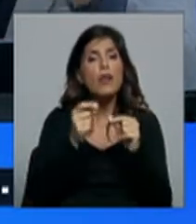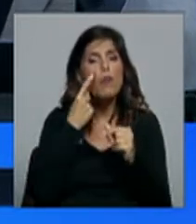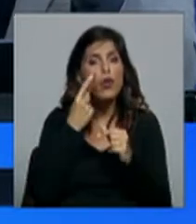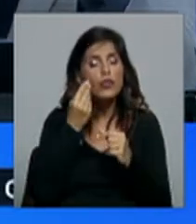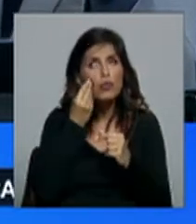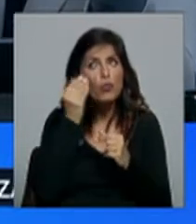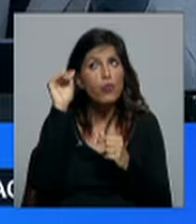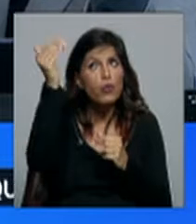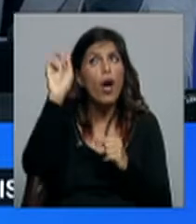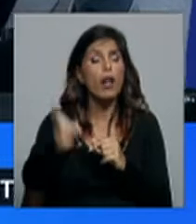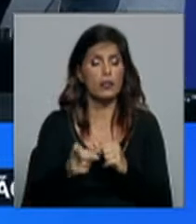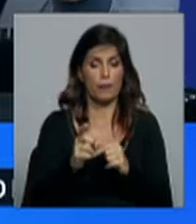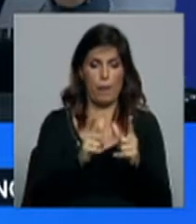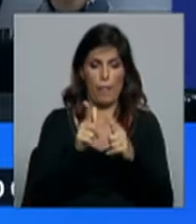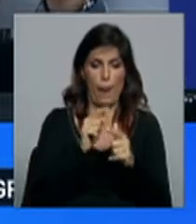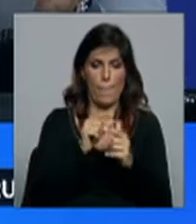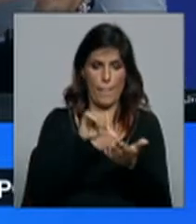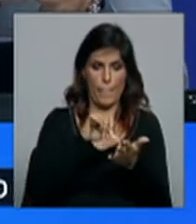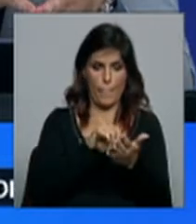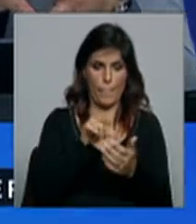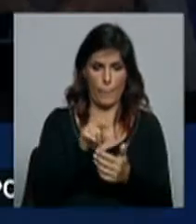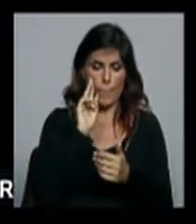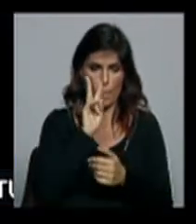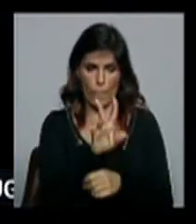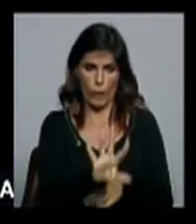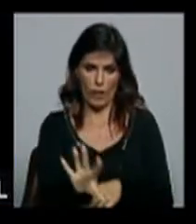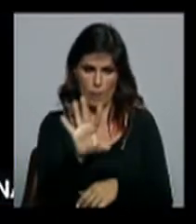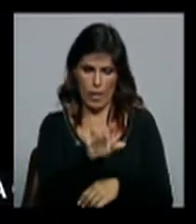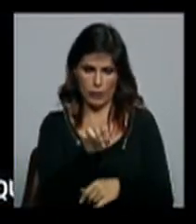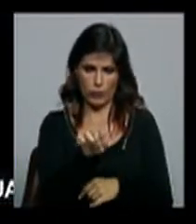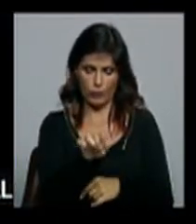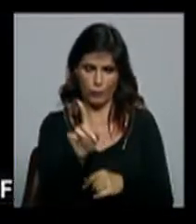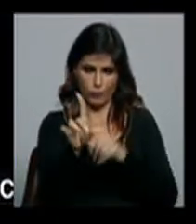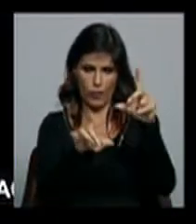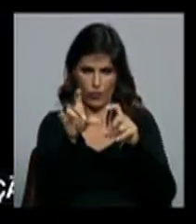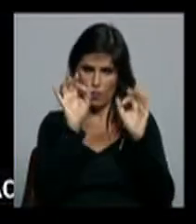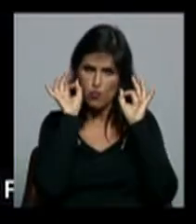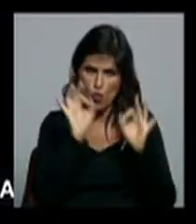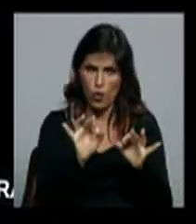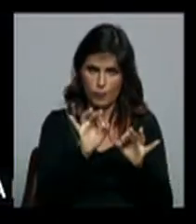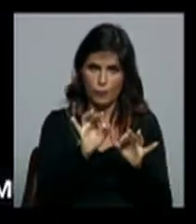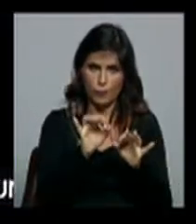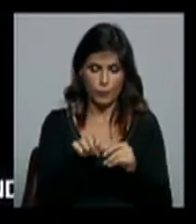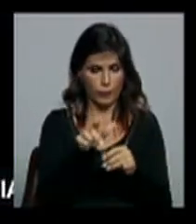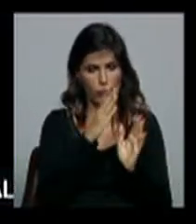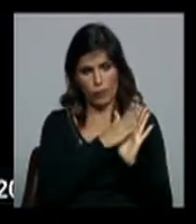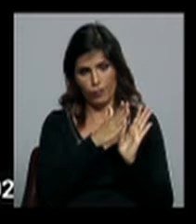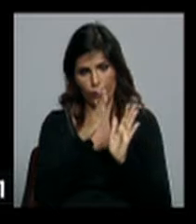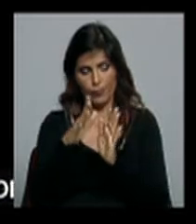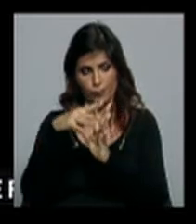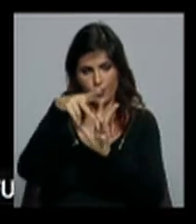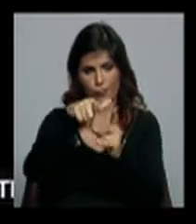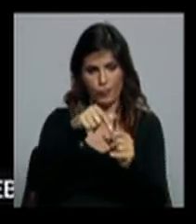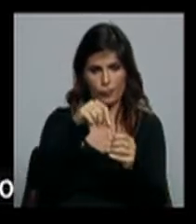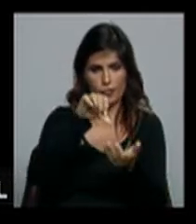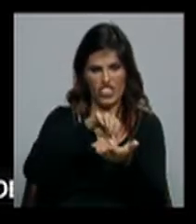planetário. Aquela estrela que nós vemos ali no centro, já agora, isto é uma imagem, isto é uma fotografia mesmo da órbita desses planetas, à volta da estrela